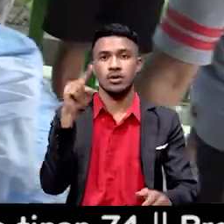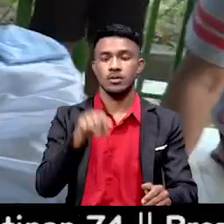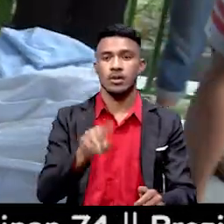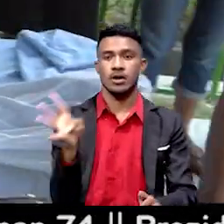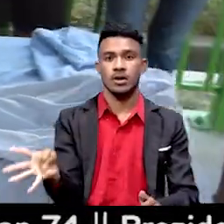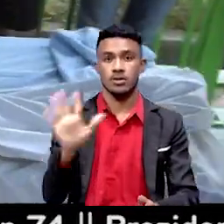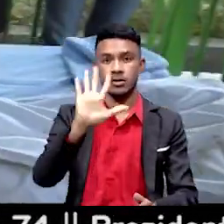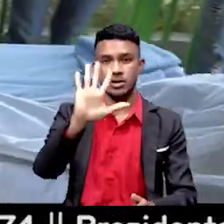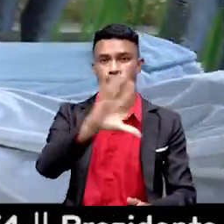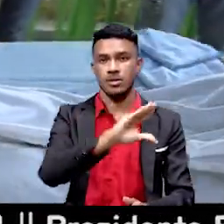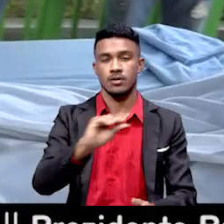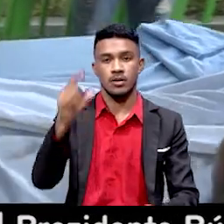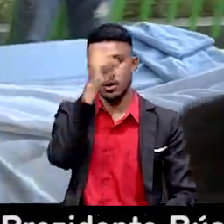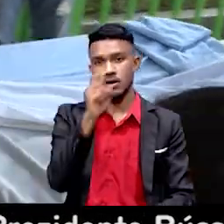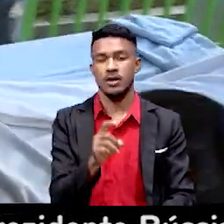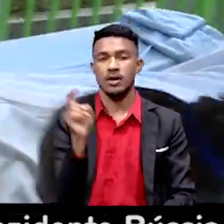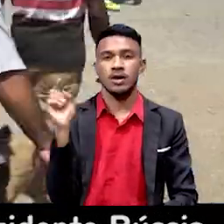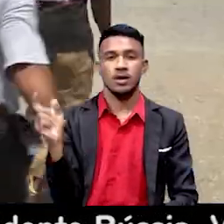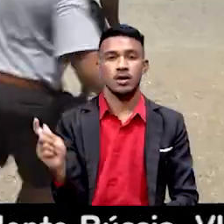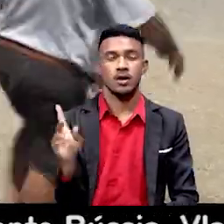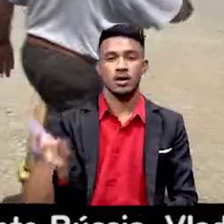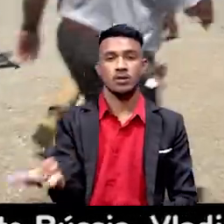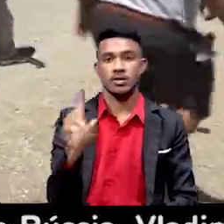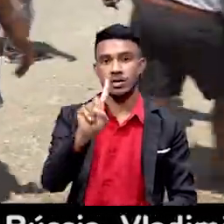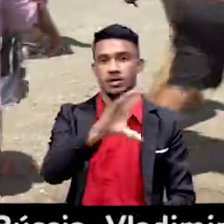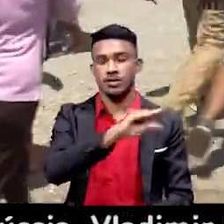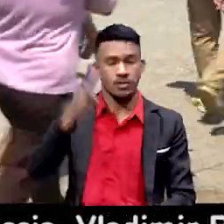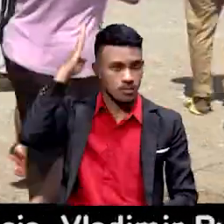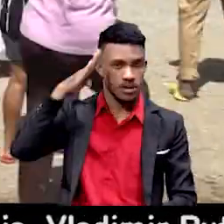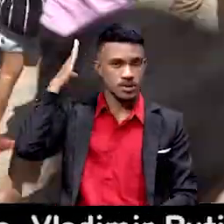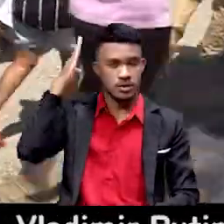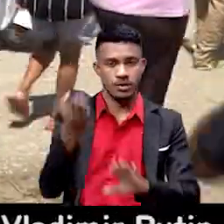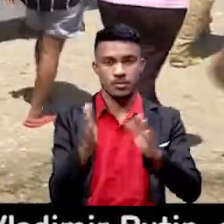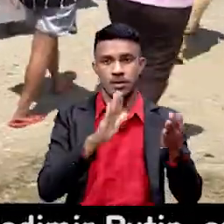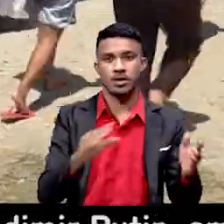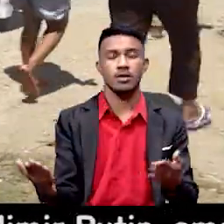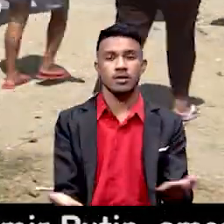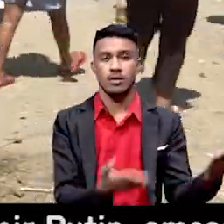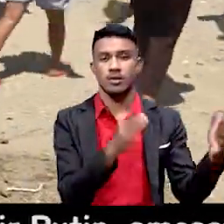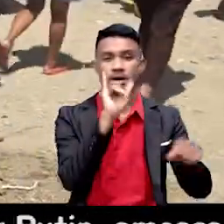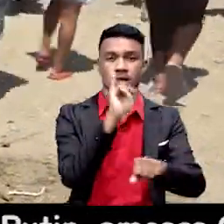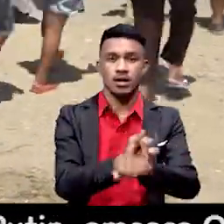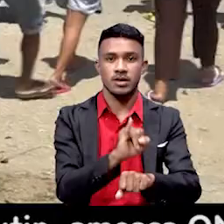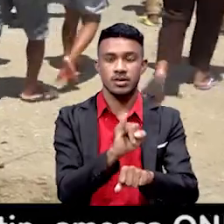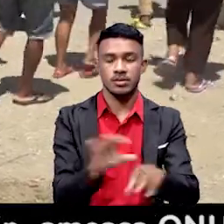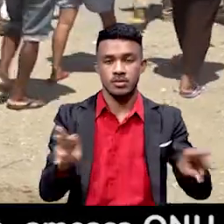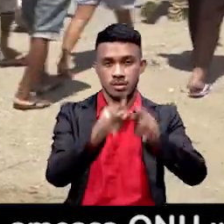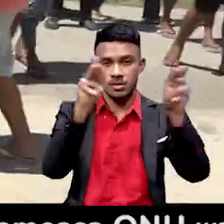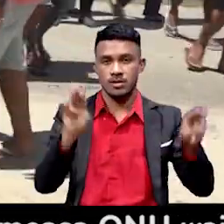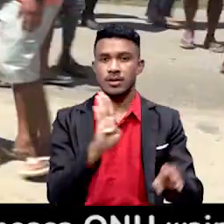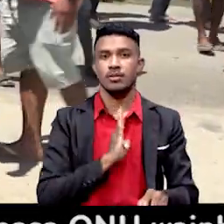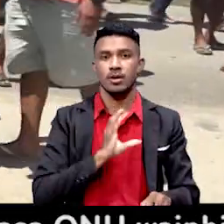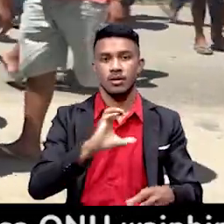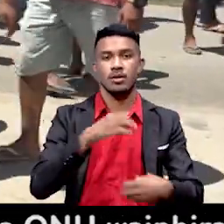nulu resin lima ho idade hitu nulu resinida. Tuir planu Dom Basilio do Nascimento ni isin mate selori ba igreza Katedral Diocese Baucau ho di